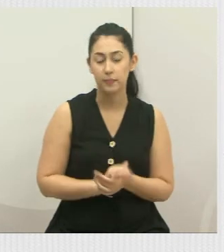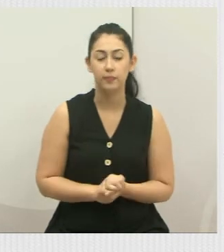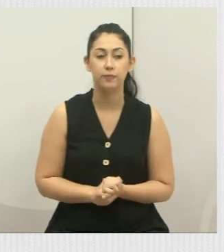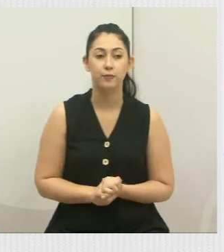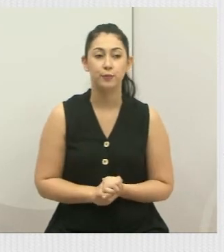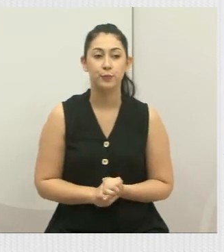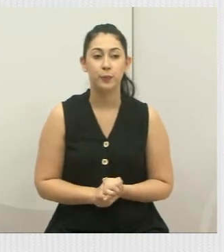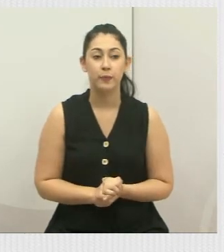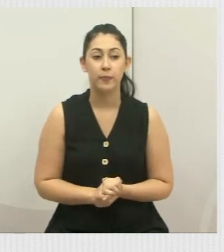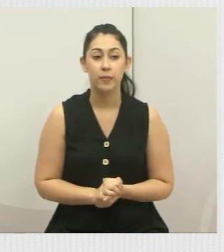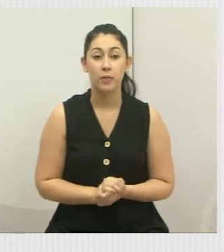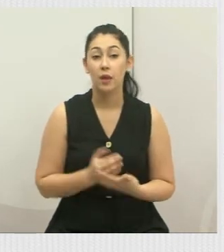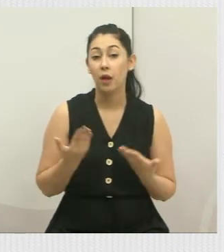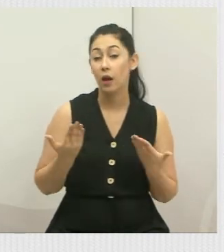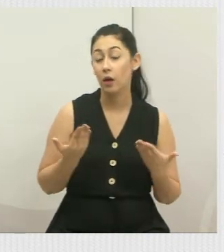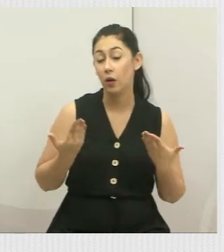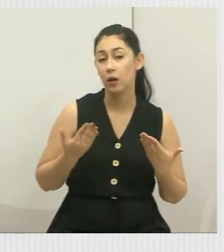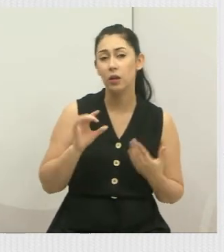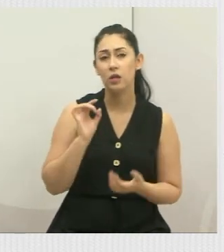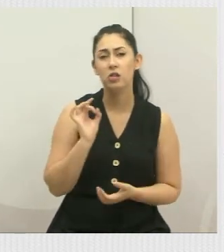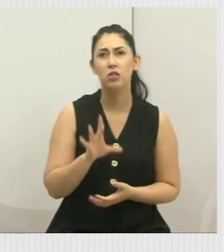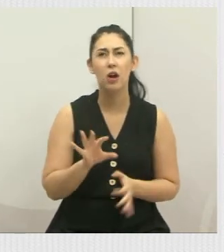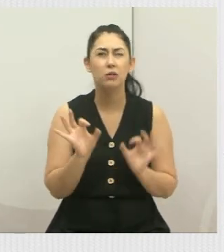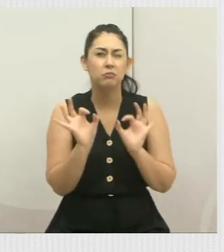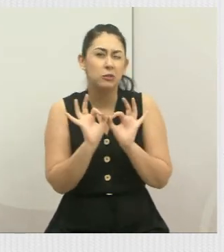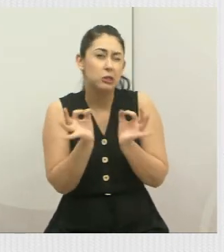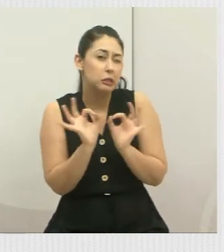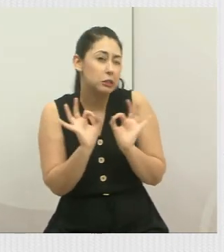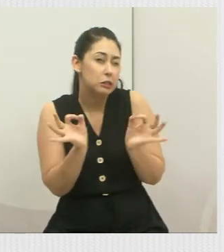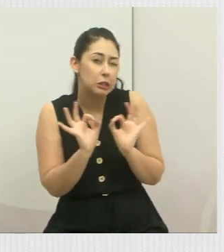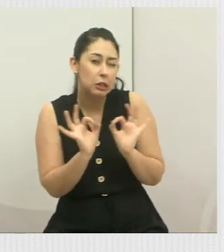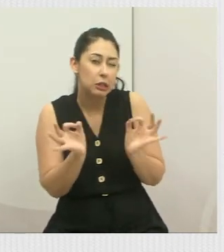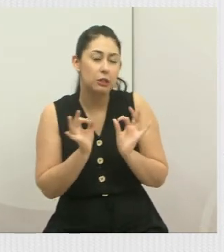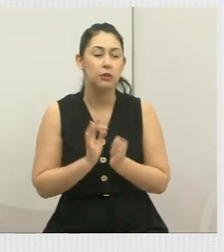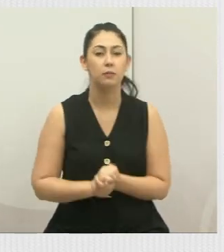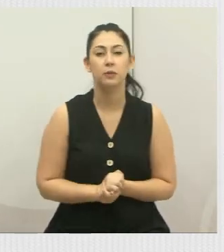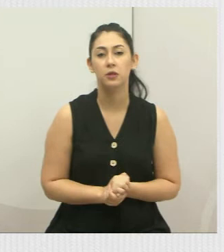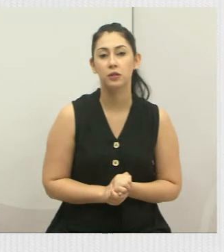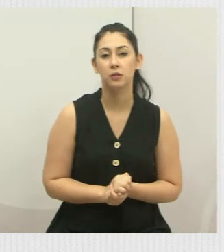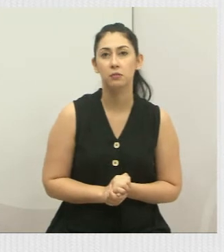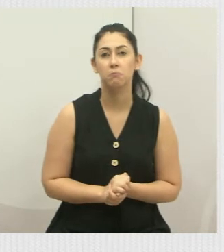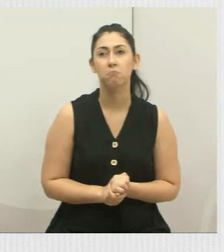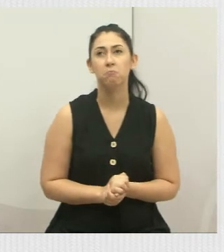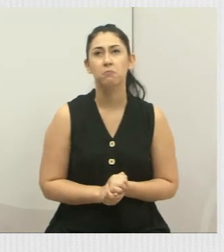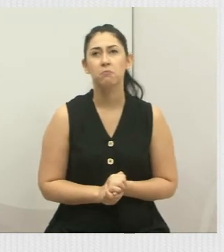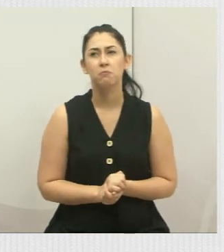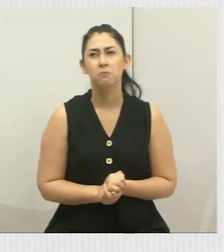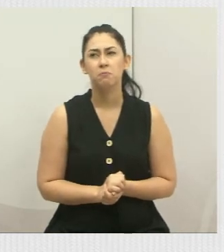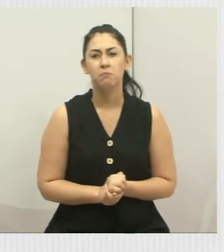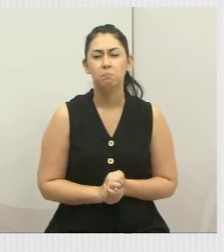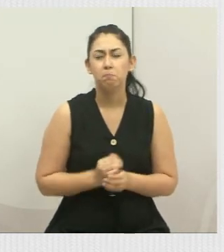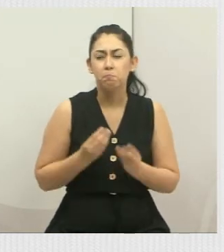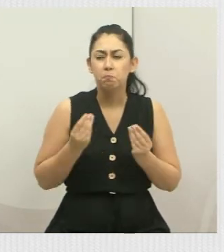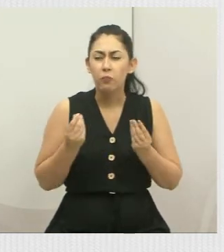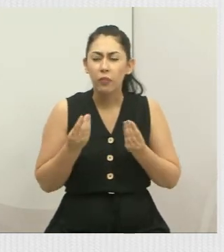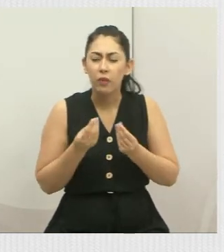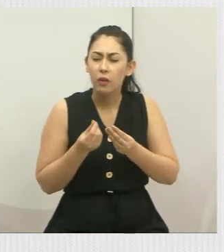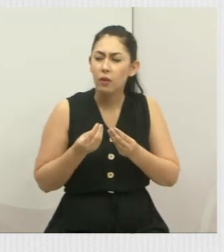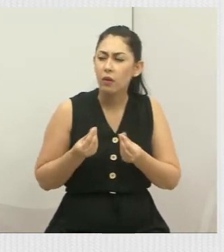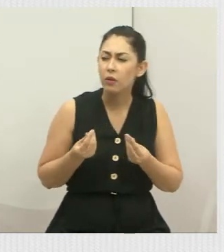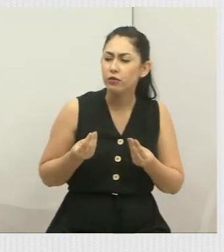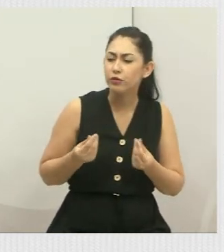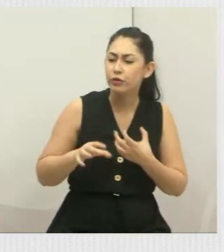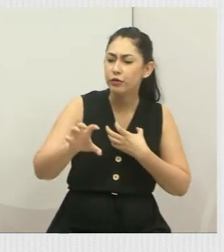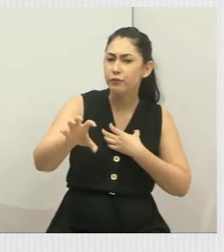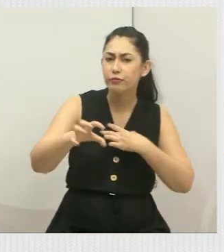bom? Por enquanto, nós estamos, de forma um pouco mais simplificada, tentando sentir o munícipe,